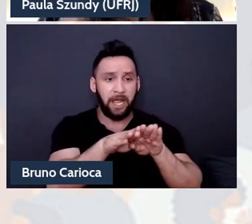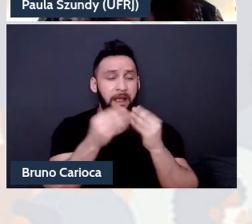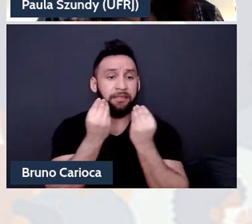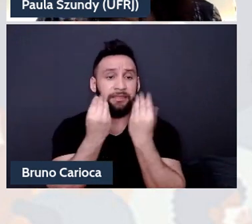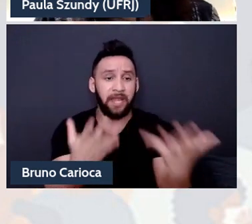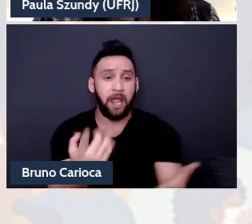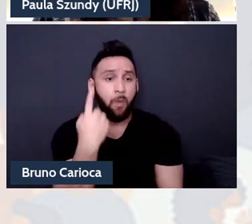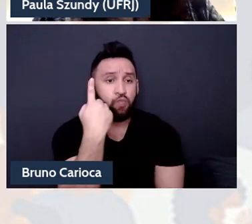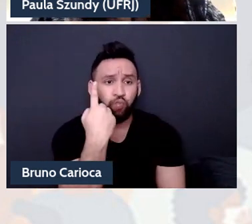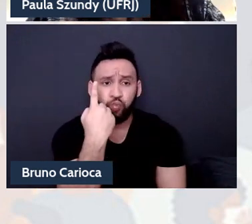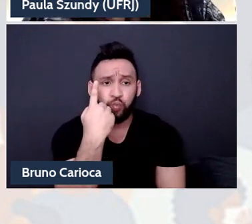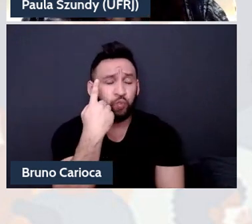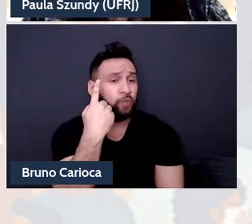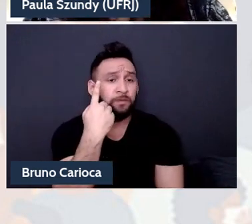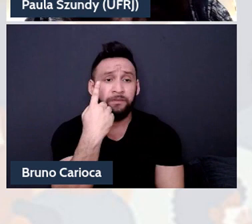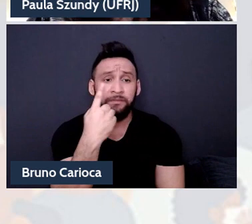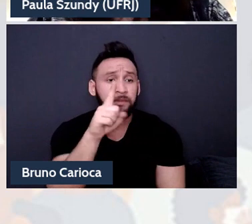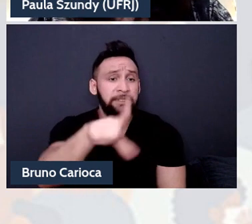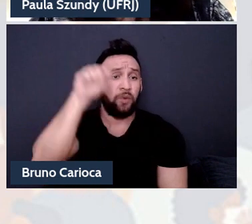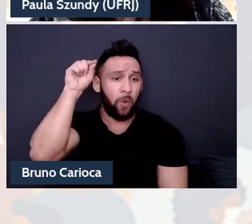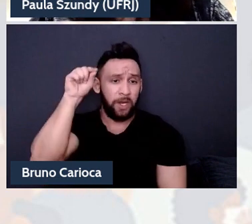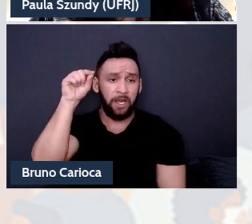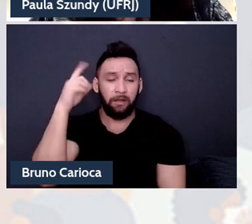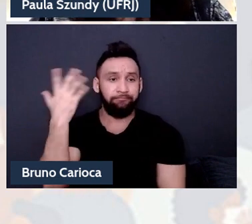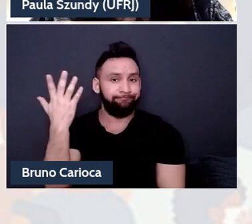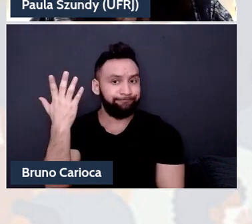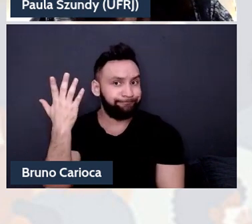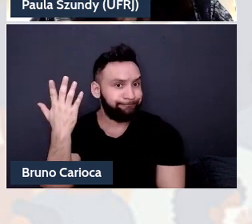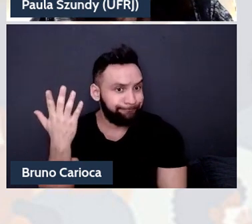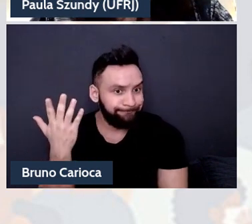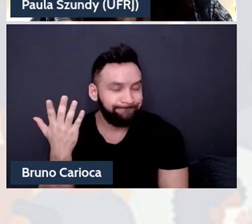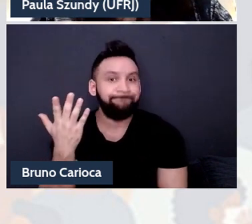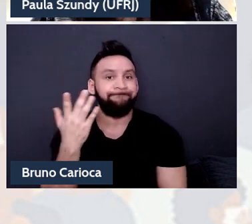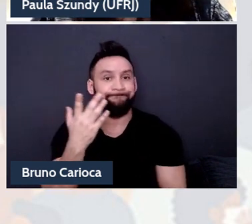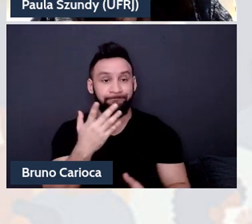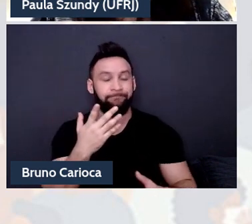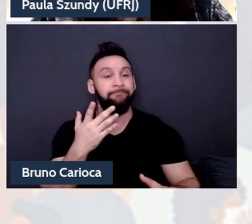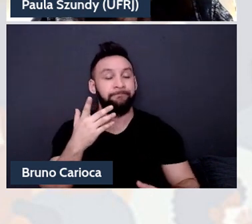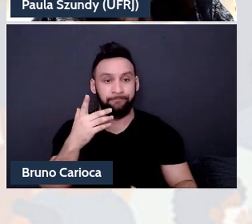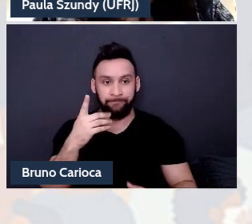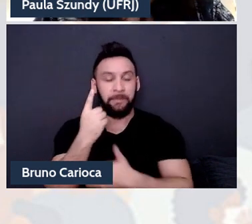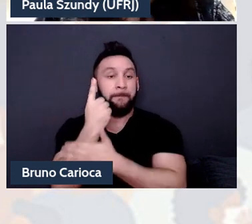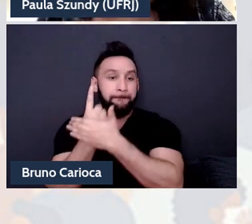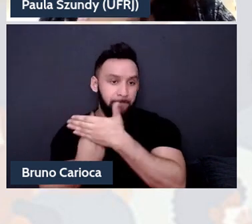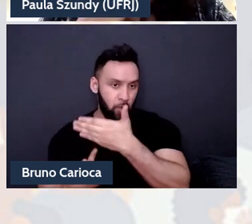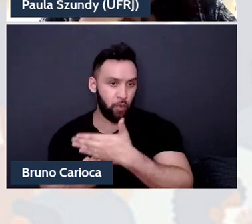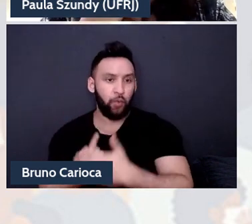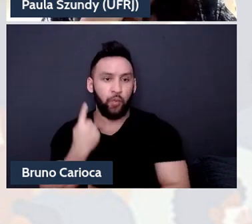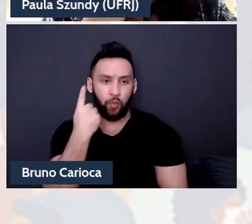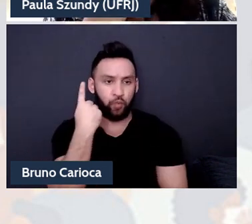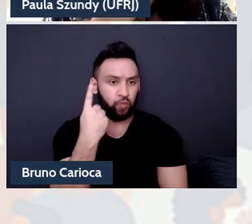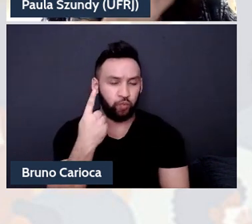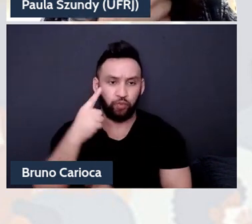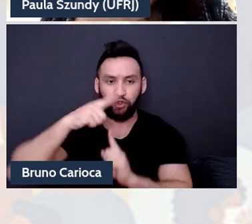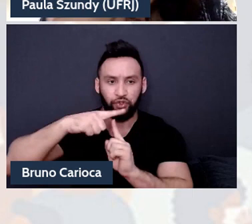já é uma guinada enorme para o monolinguismo,